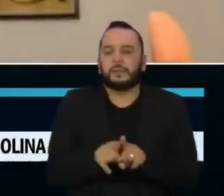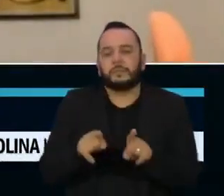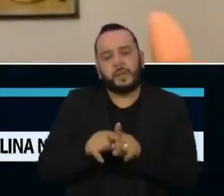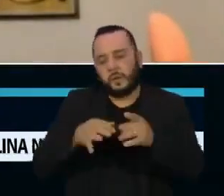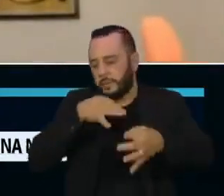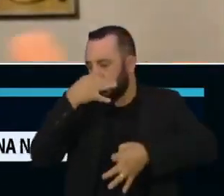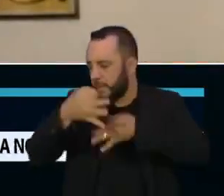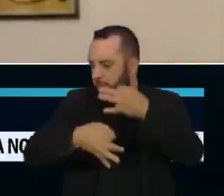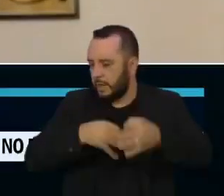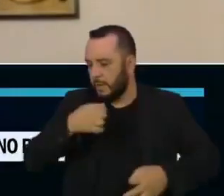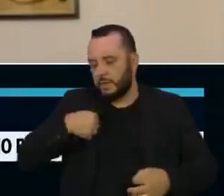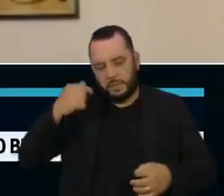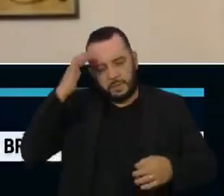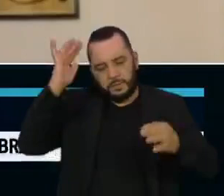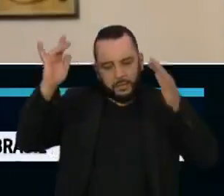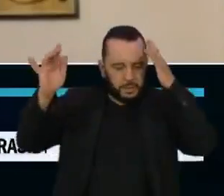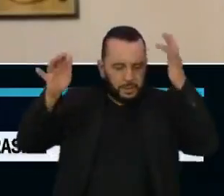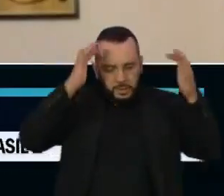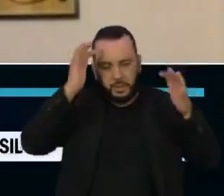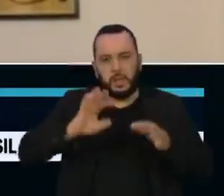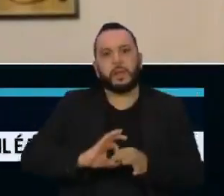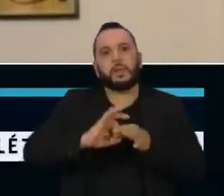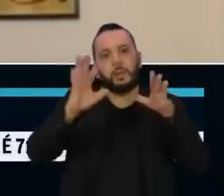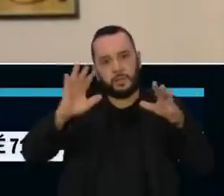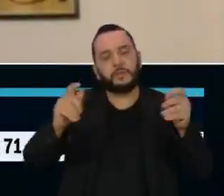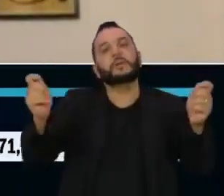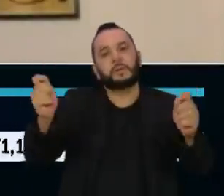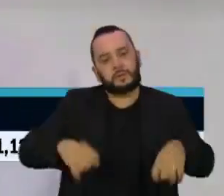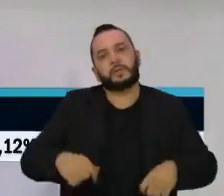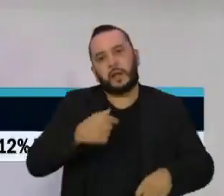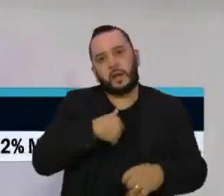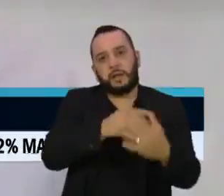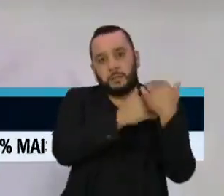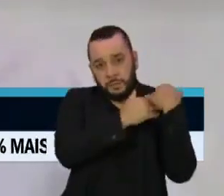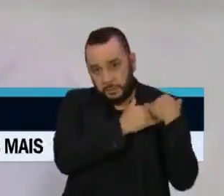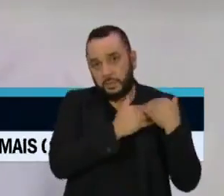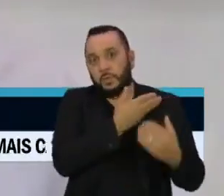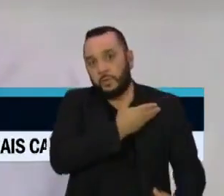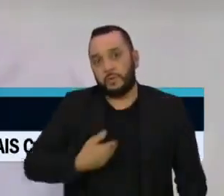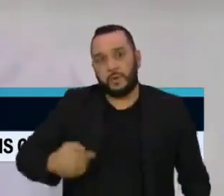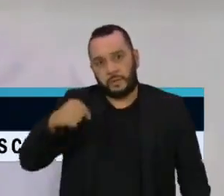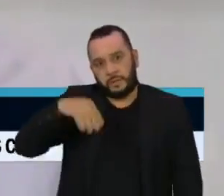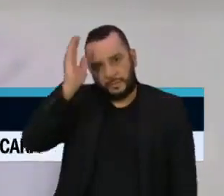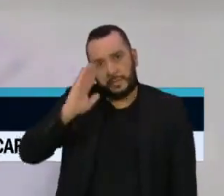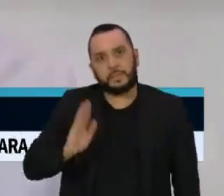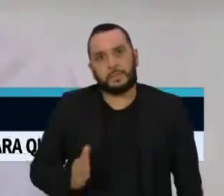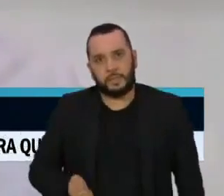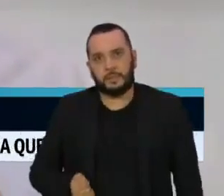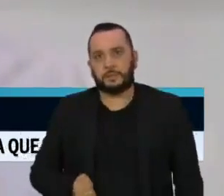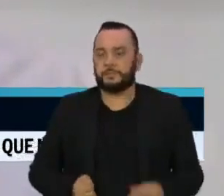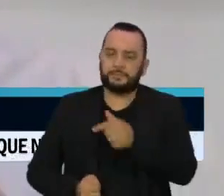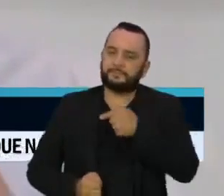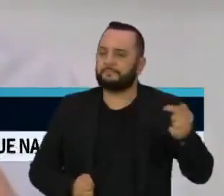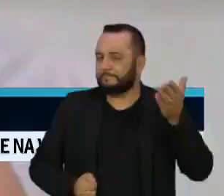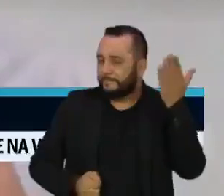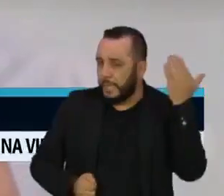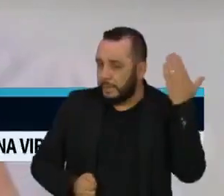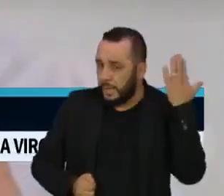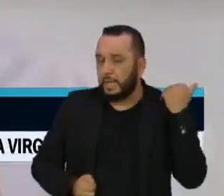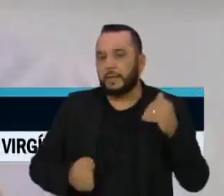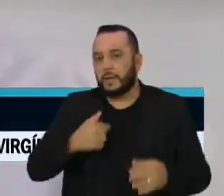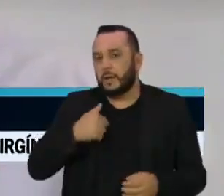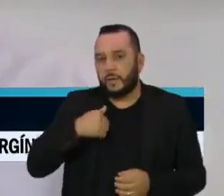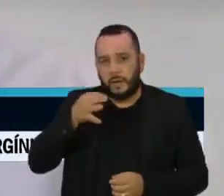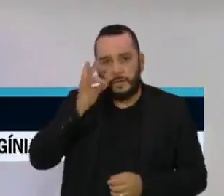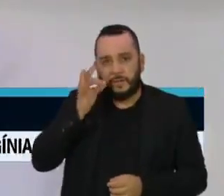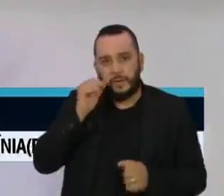pensar, exige que o Estado brasileiro cumpra o seu papel. Semana passada eu estava tomando um café com